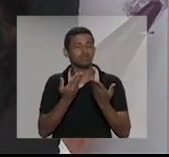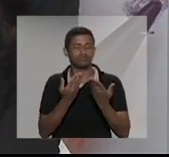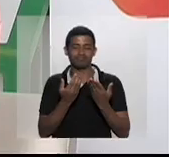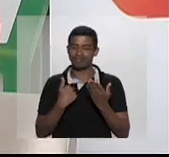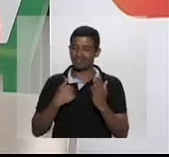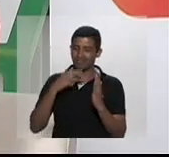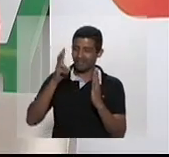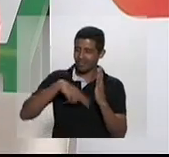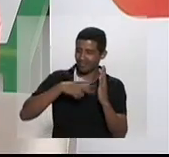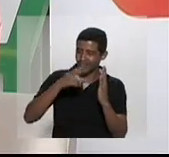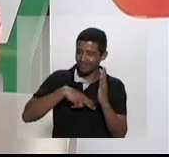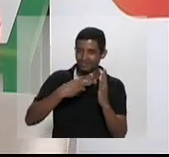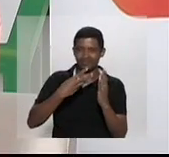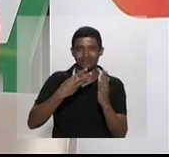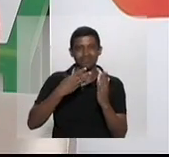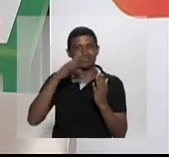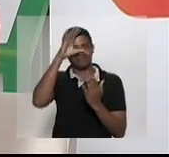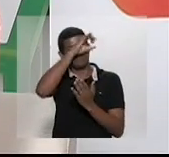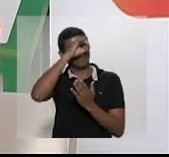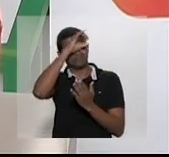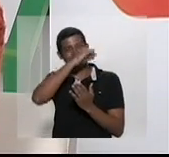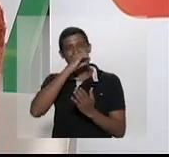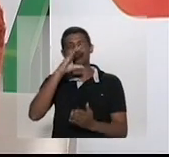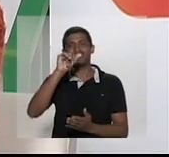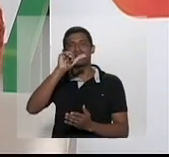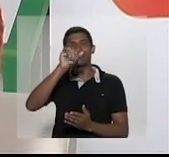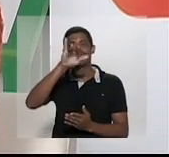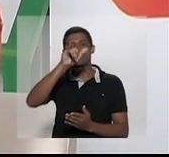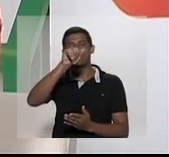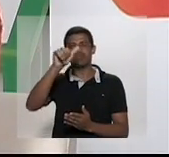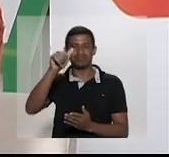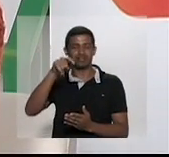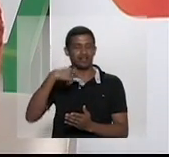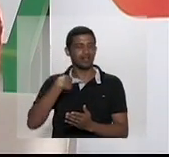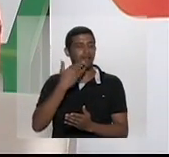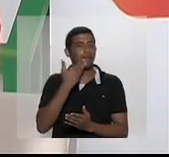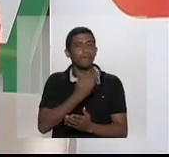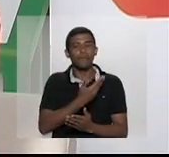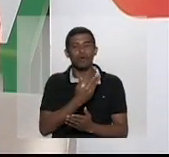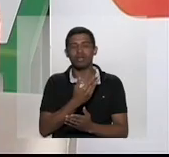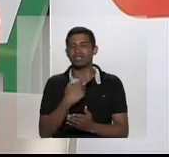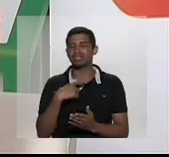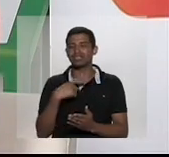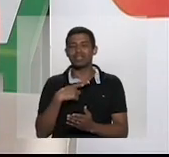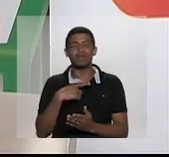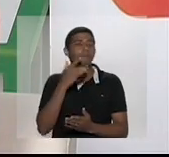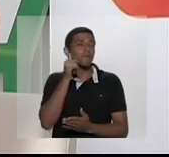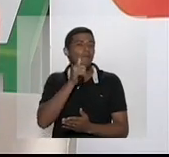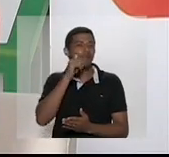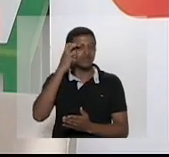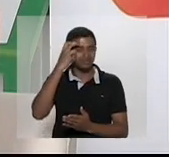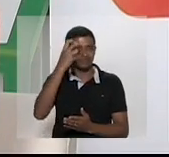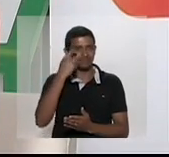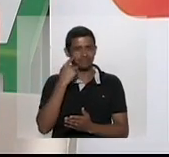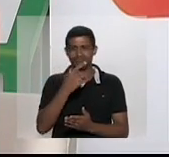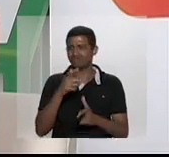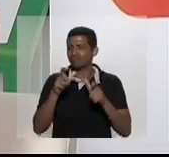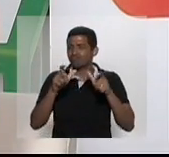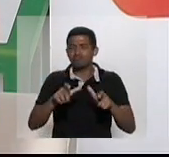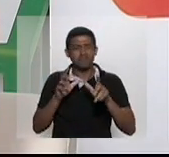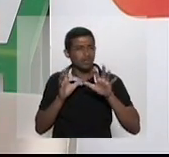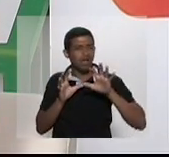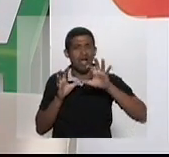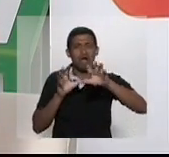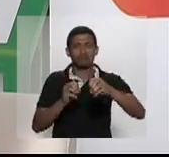liberdade? Lendo e conhecendo a Clarissa, né, com esse livro e com Ciranda das Mulheres Sábias, esse lugar selvagem,